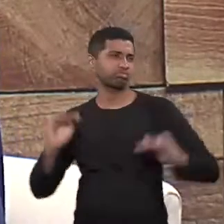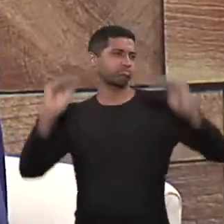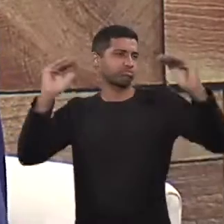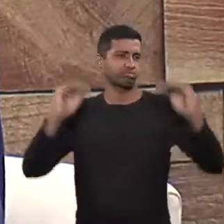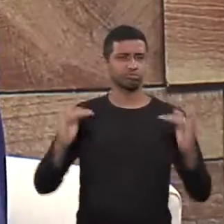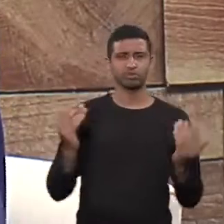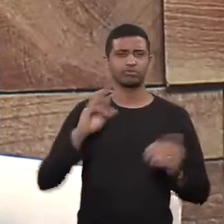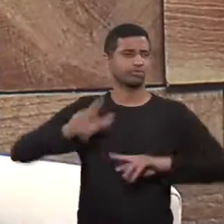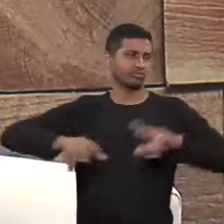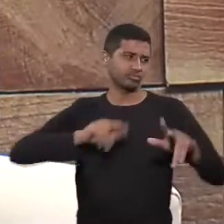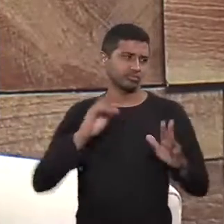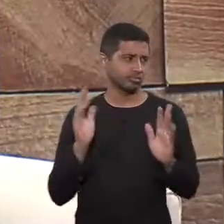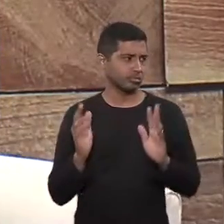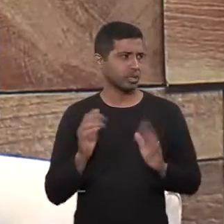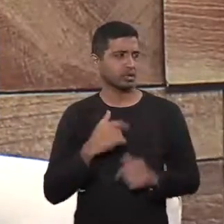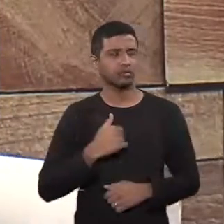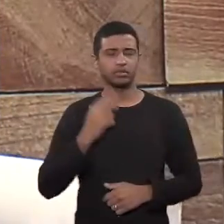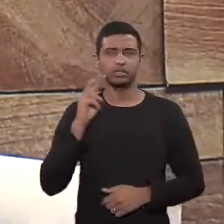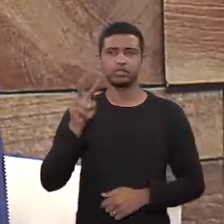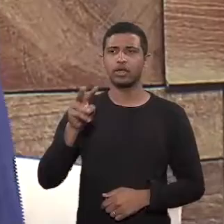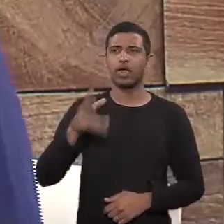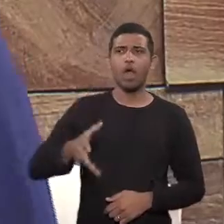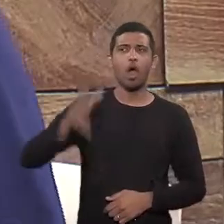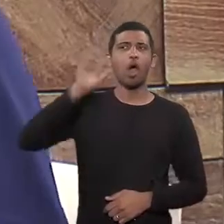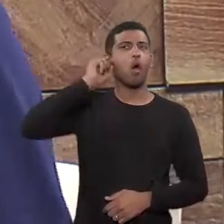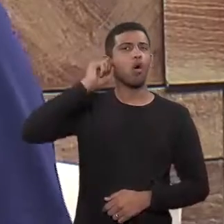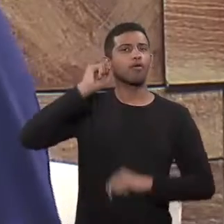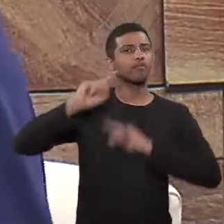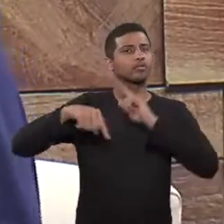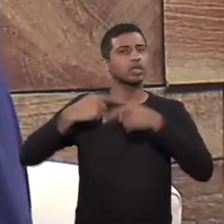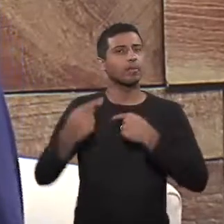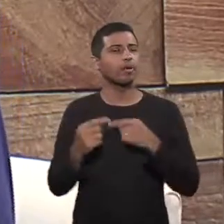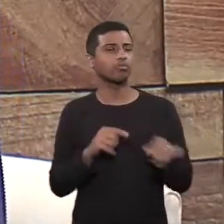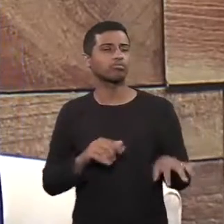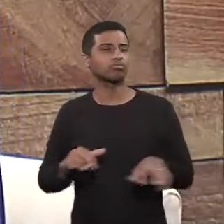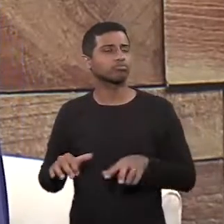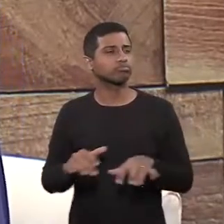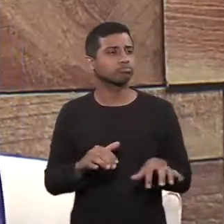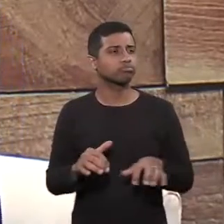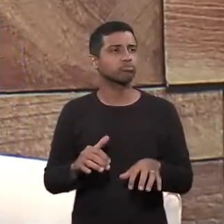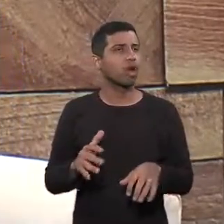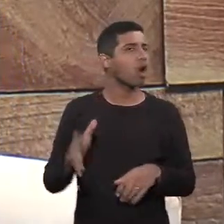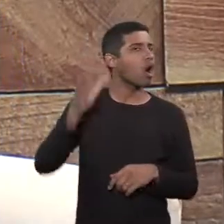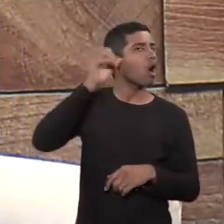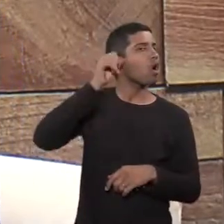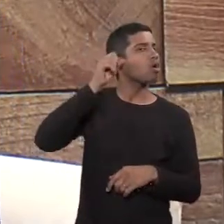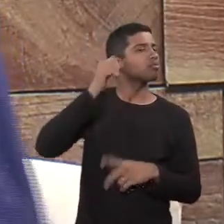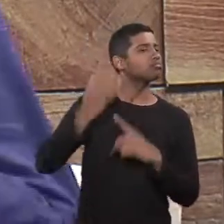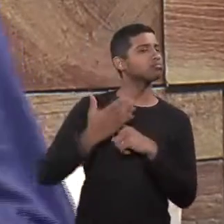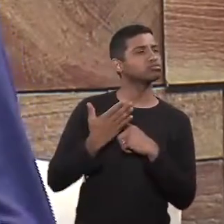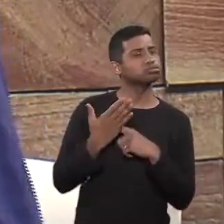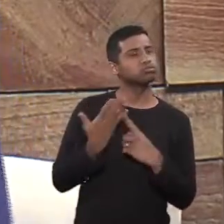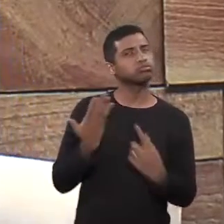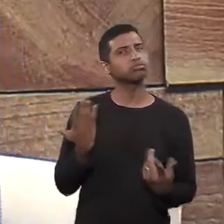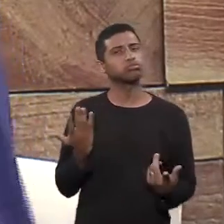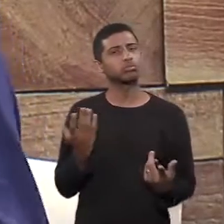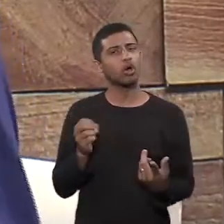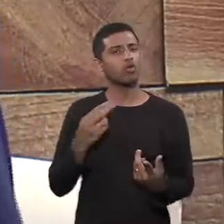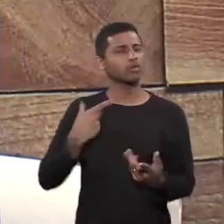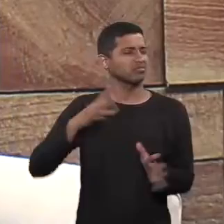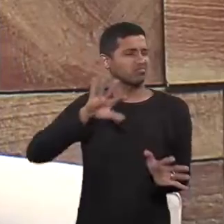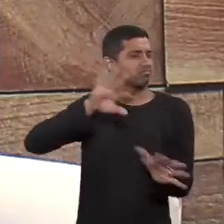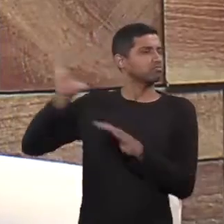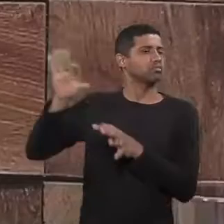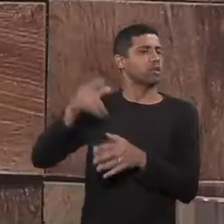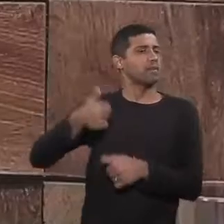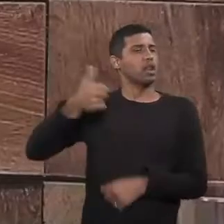etc. e tal. Você ouve aquilo e depois toca? Essa audição te ajuda, te influencia ou você se